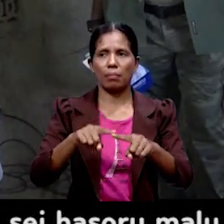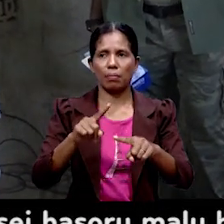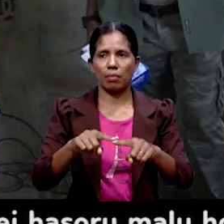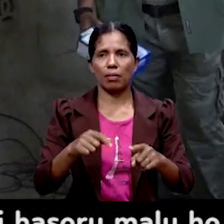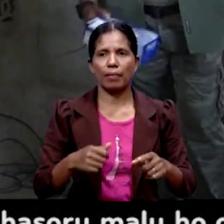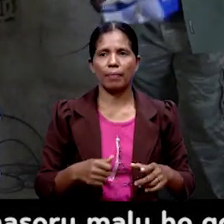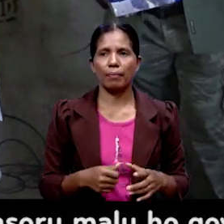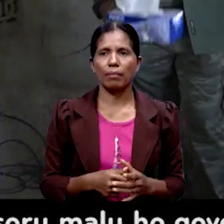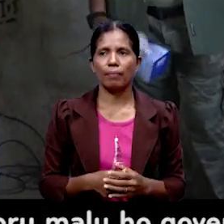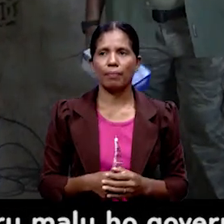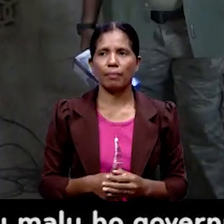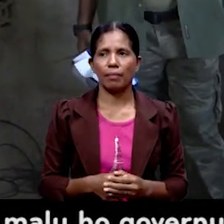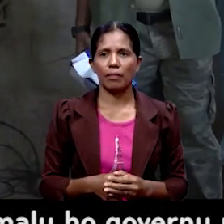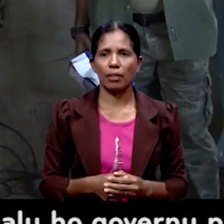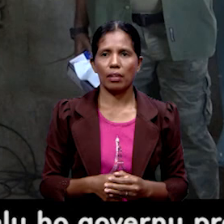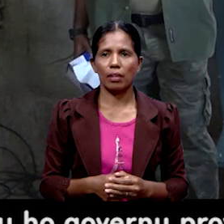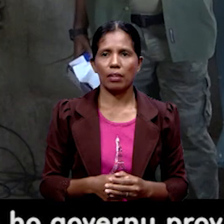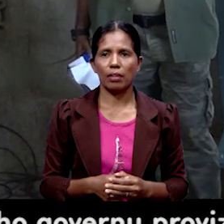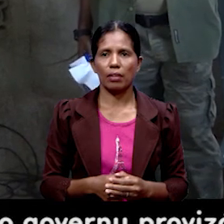O prego. Atasnama?